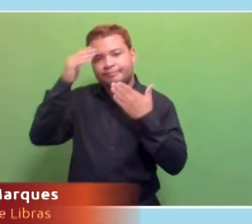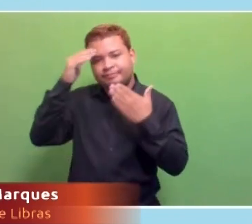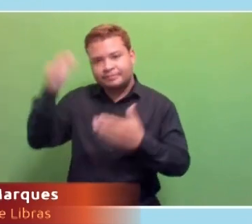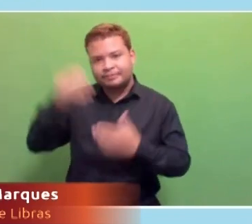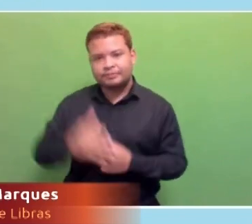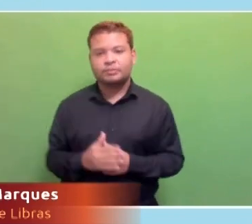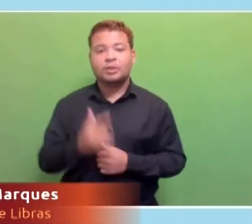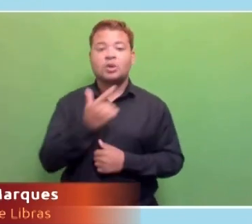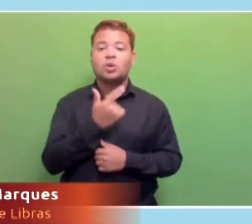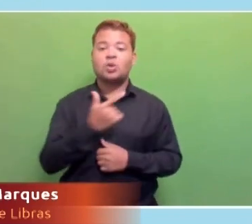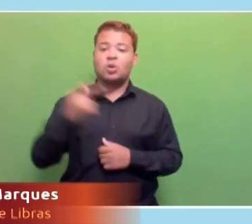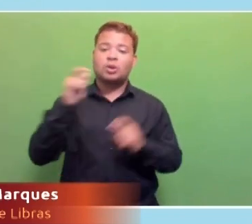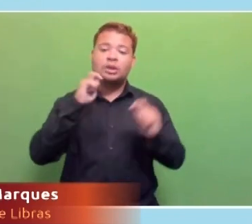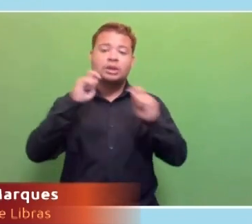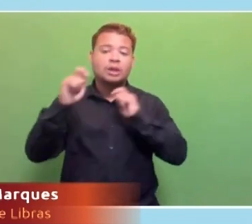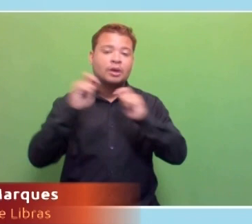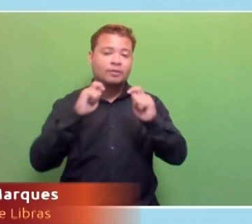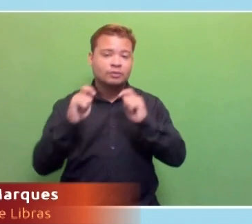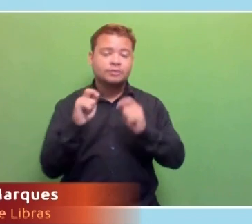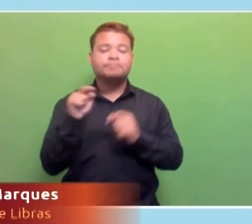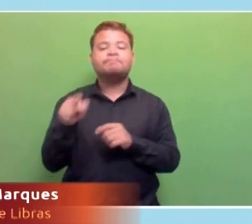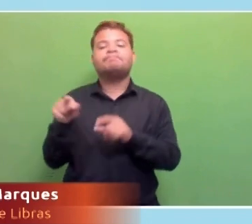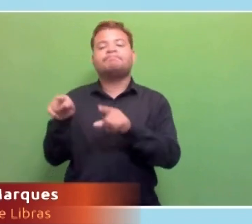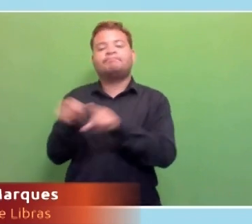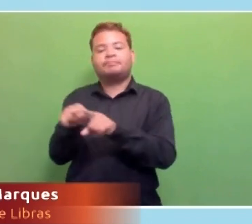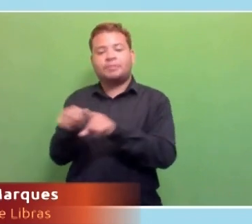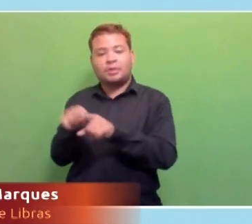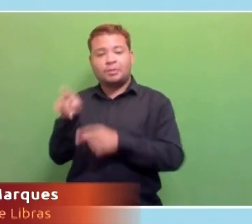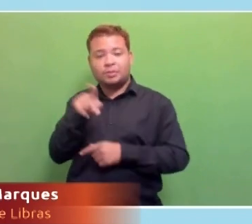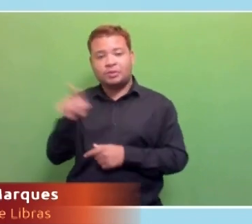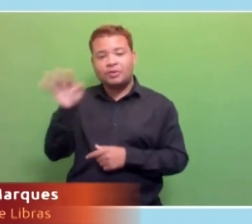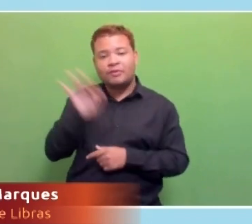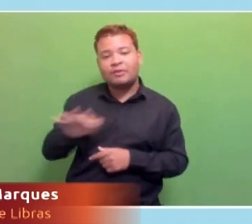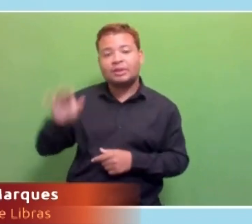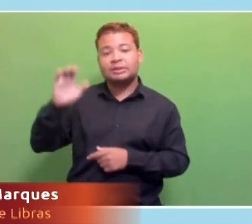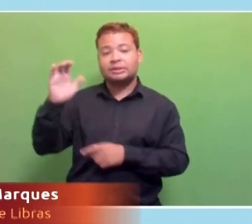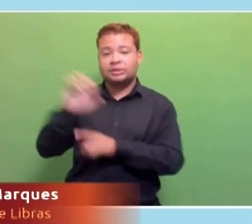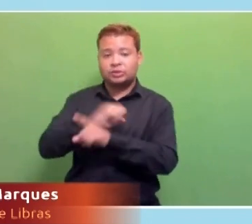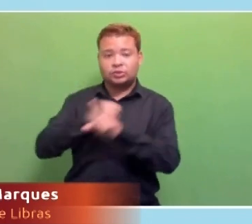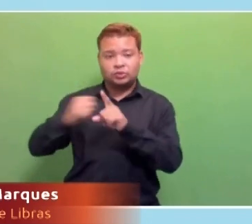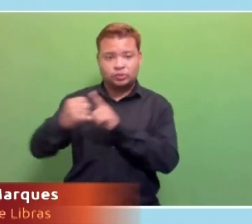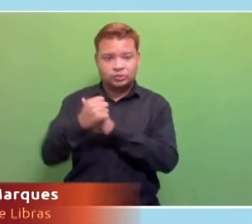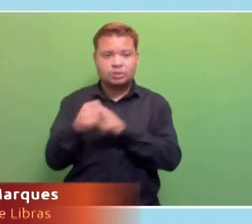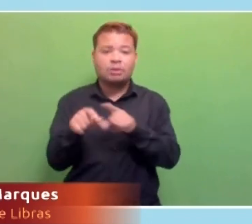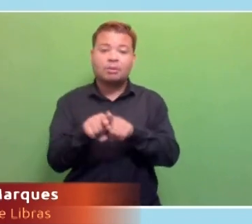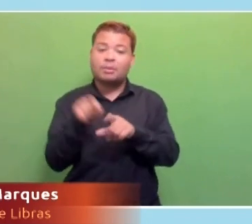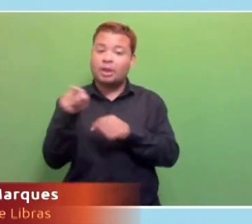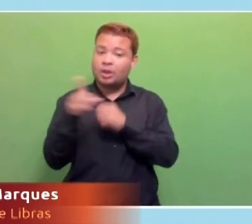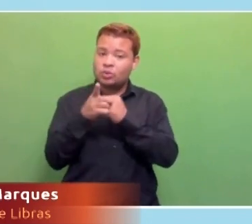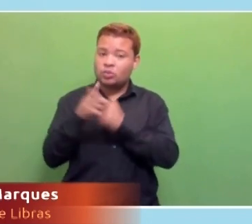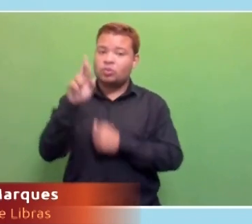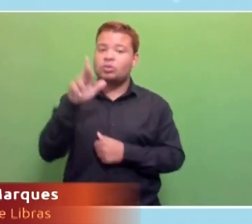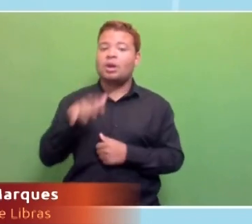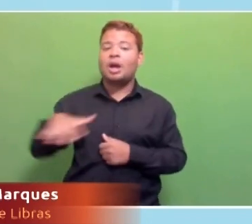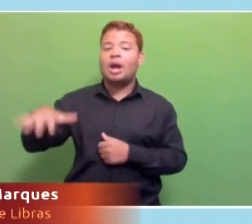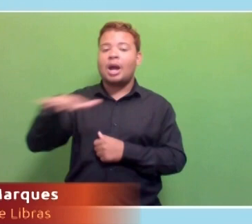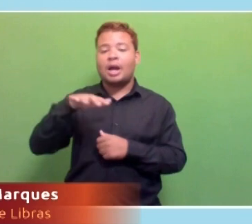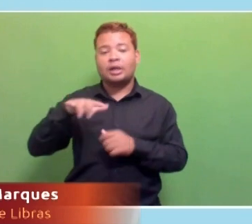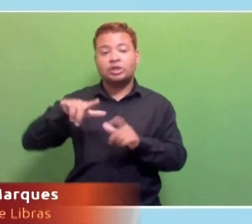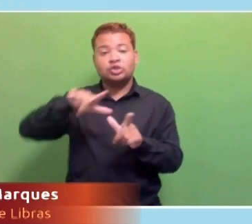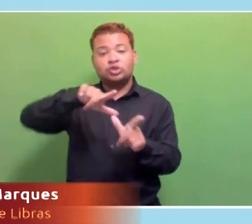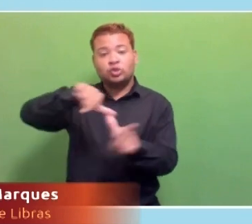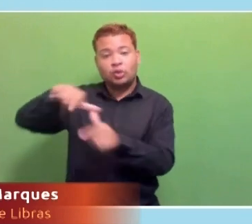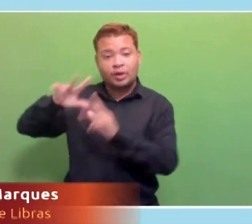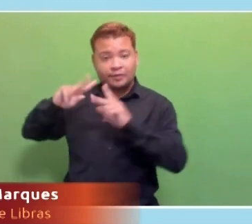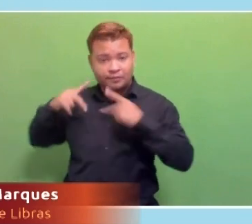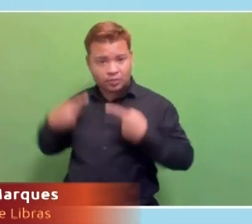entrevistado de hoje é o também professor da Faculdade de Ciências Sociais e doutor em Geografia Humana, professor